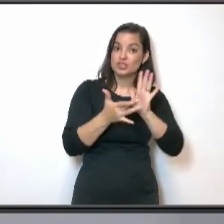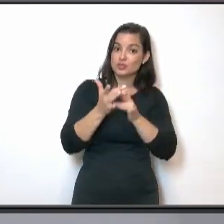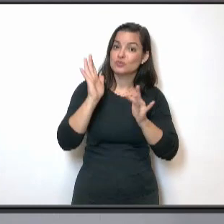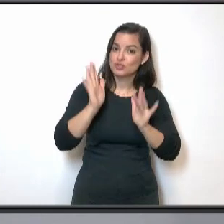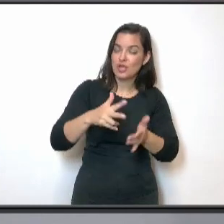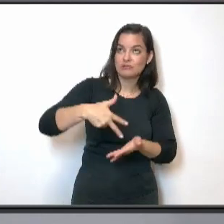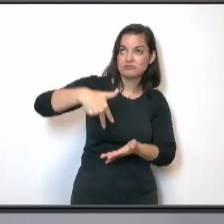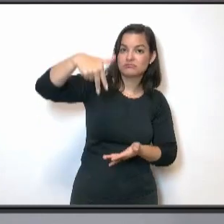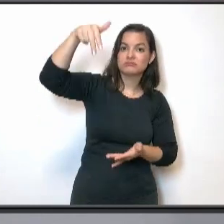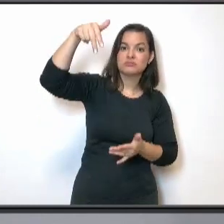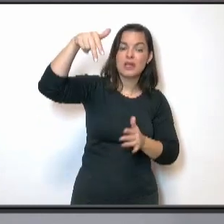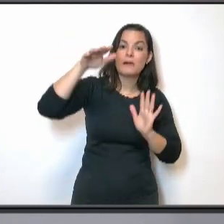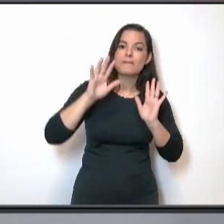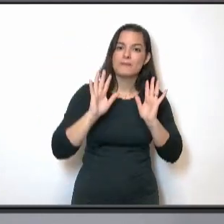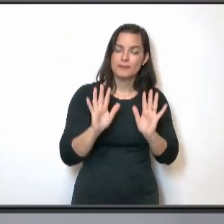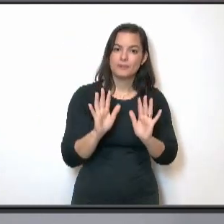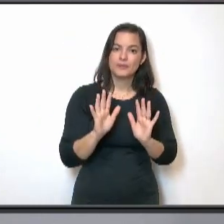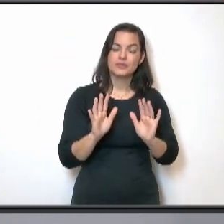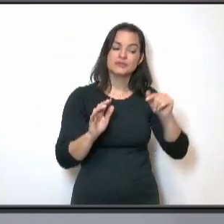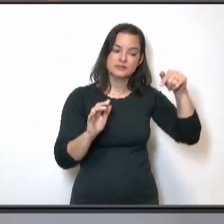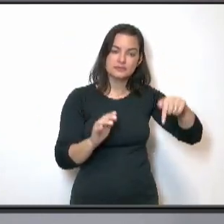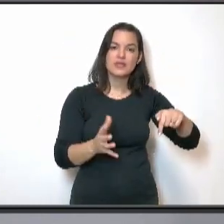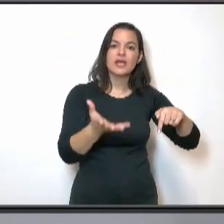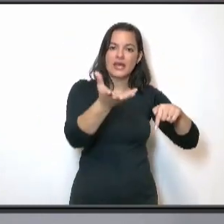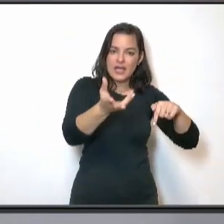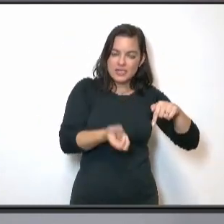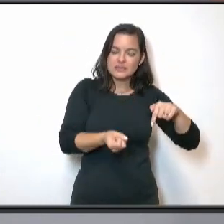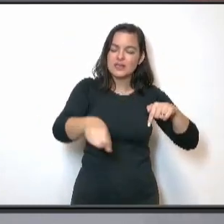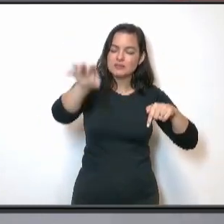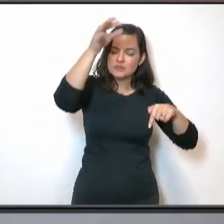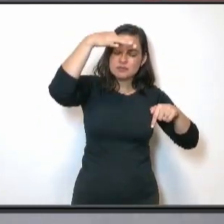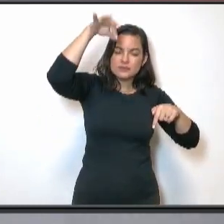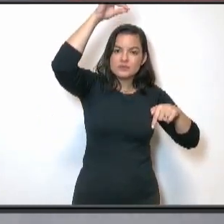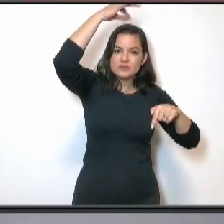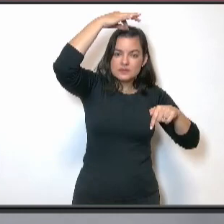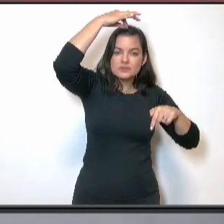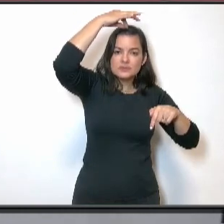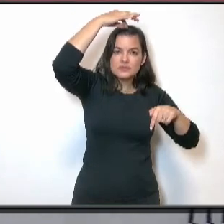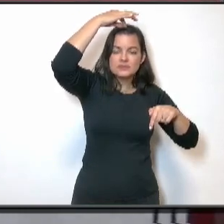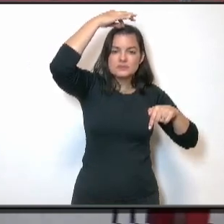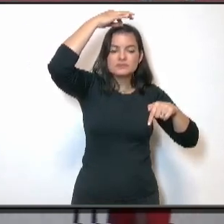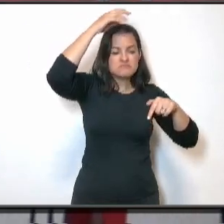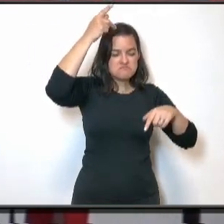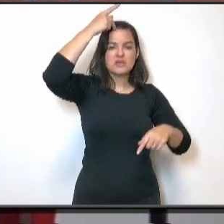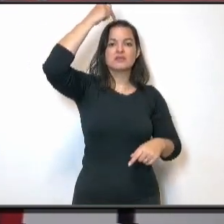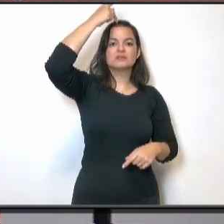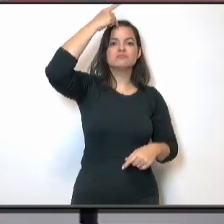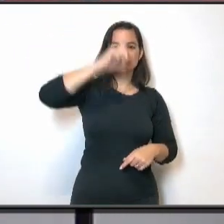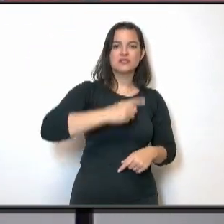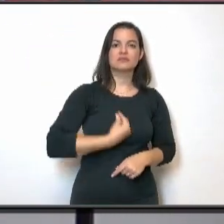ele recebe o cumprimento da promessa de que eles seriam revestidos do alto. E lá estava Pedro. Lá estava